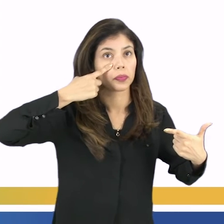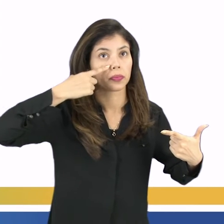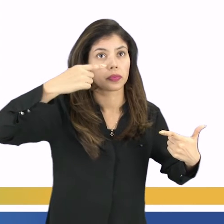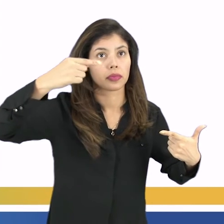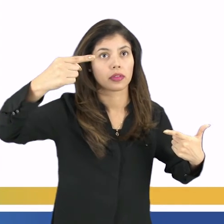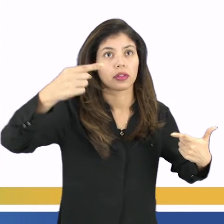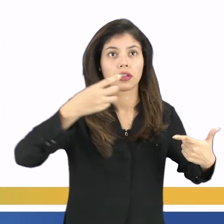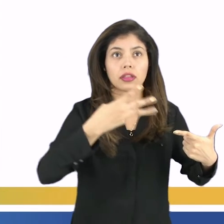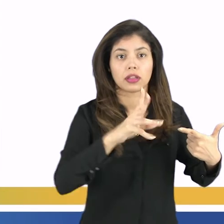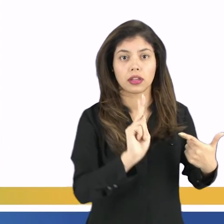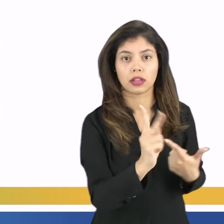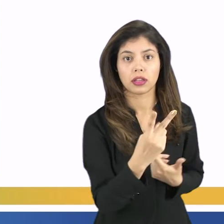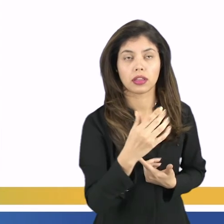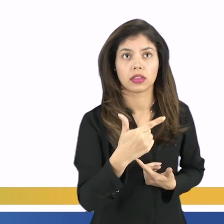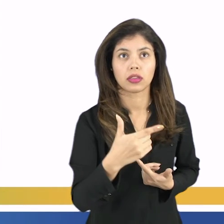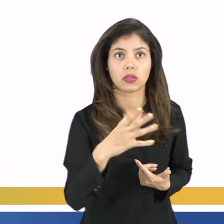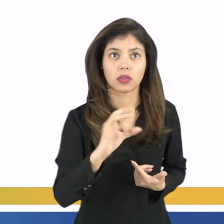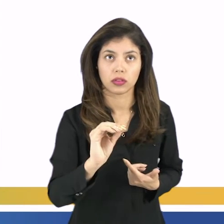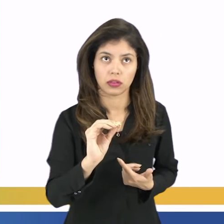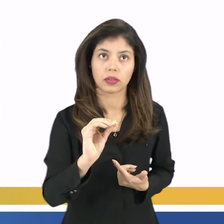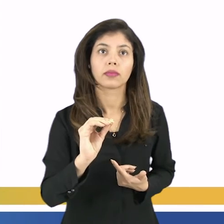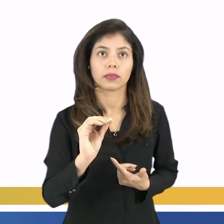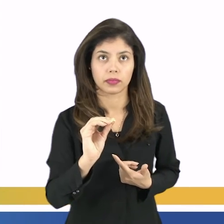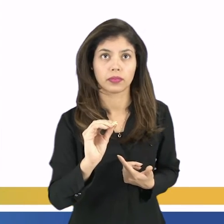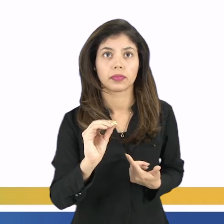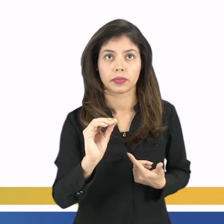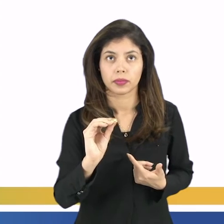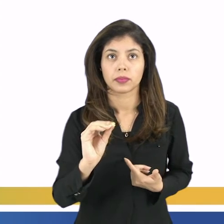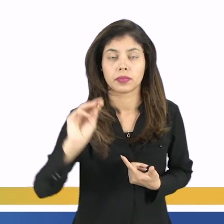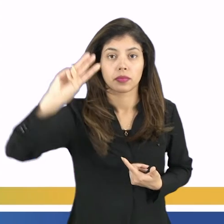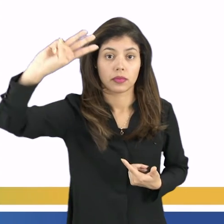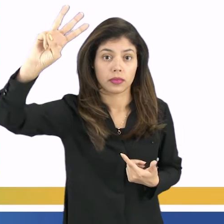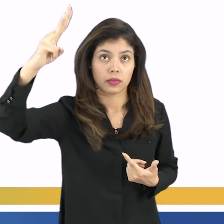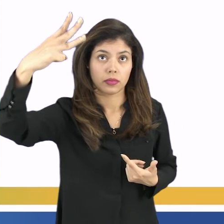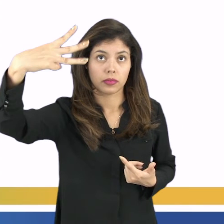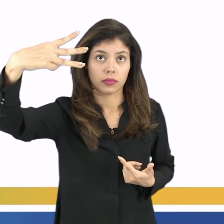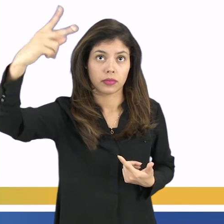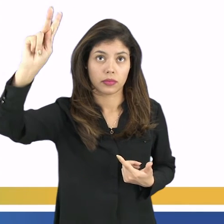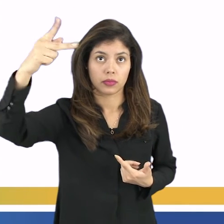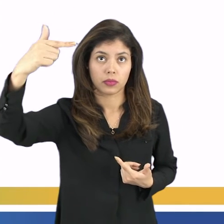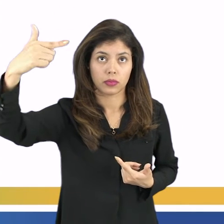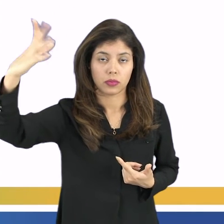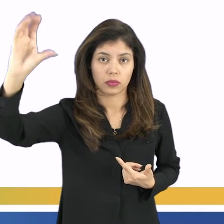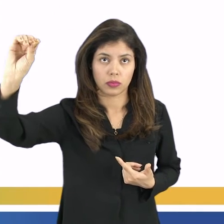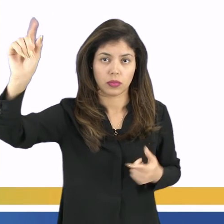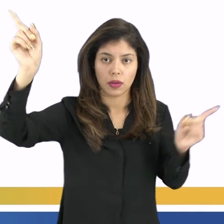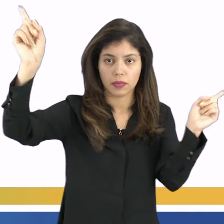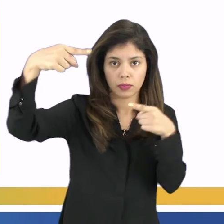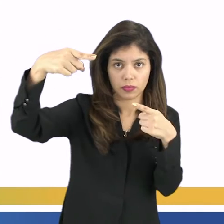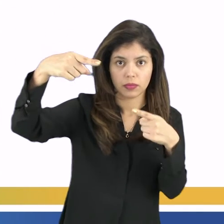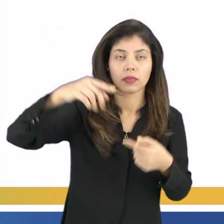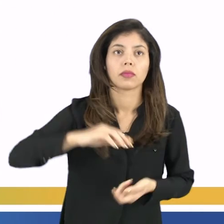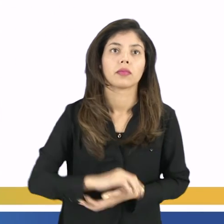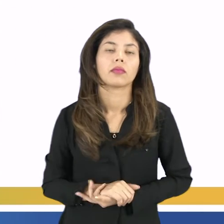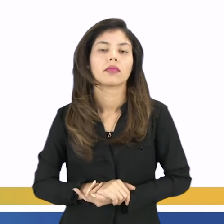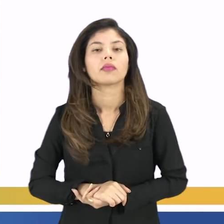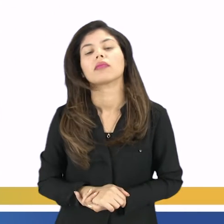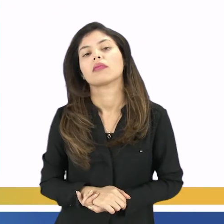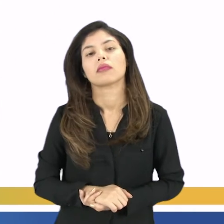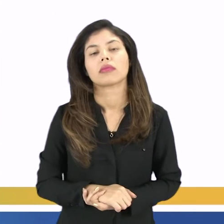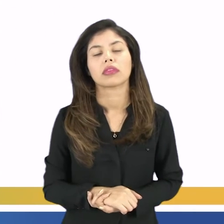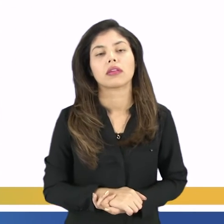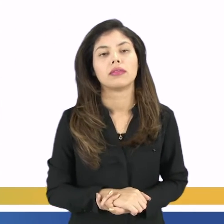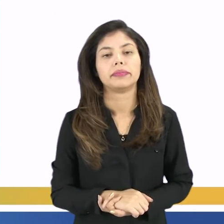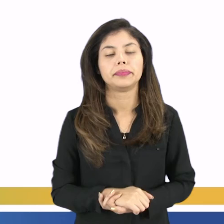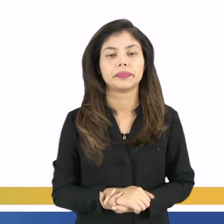lá. Podemos cortar ali 3 águas no reagente com 3 águas no produto. Então, ó, água no